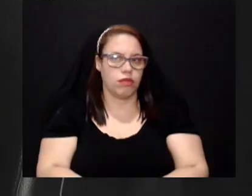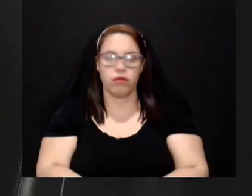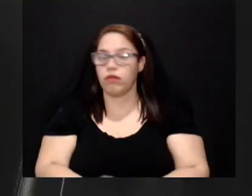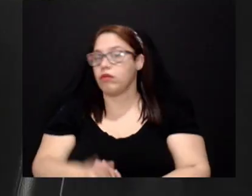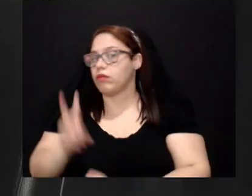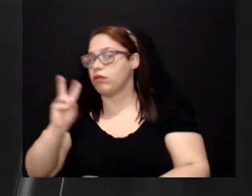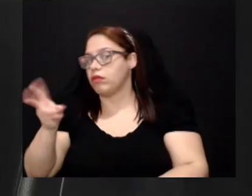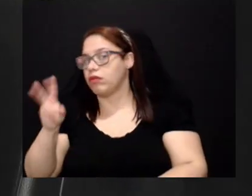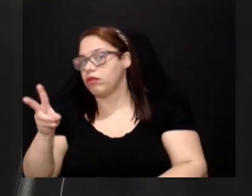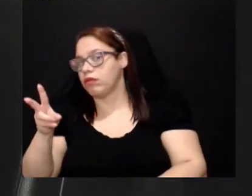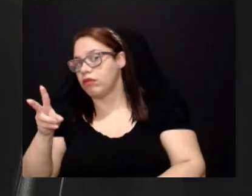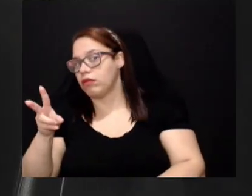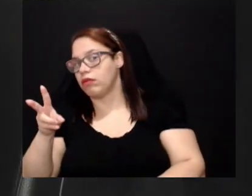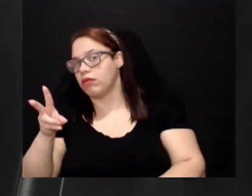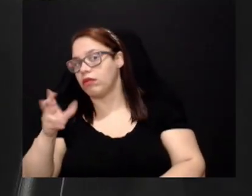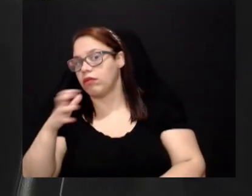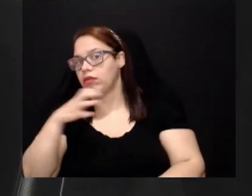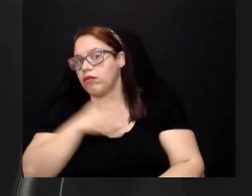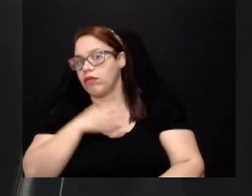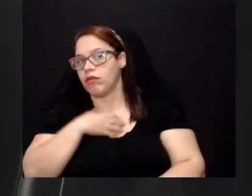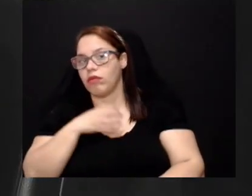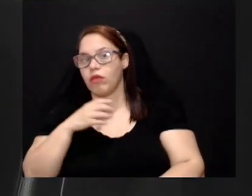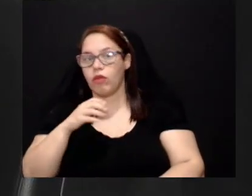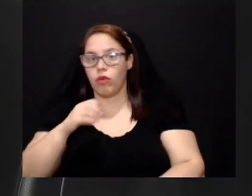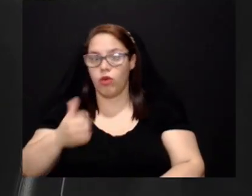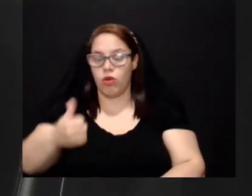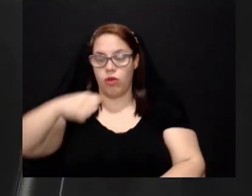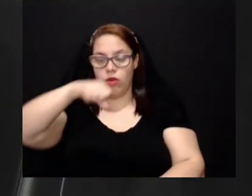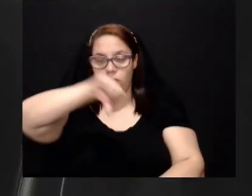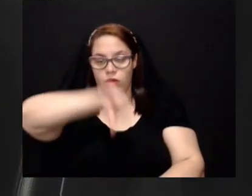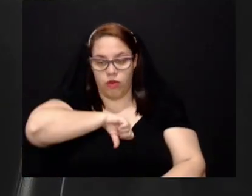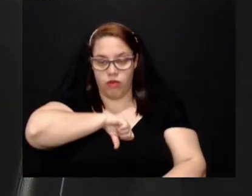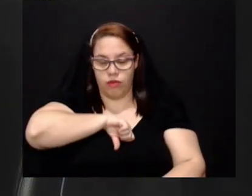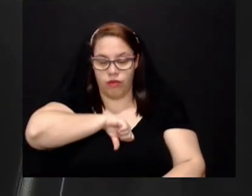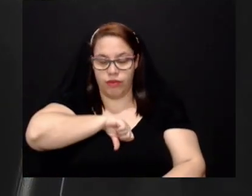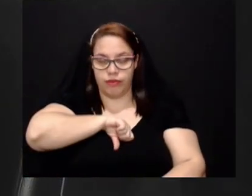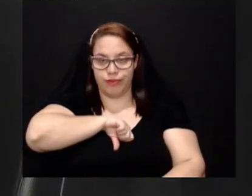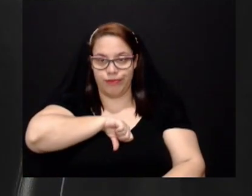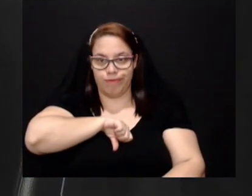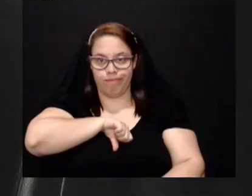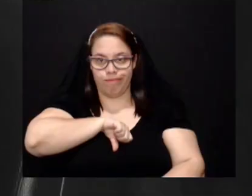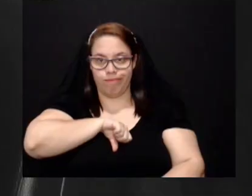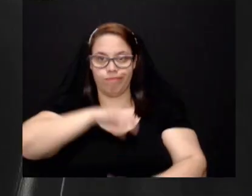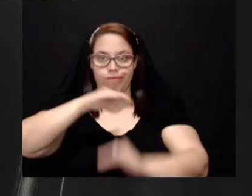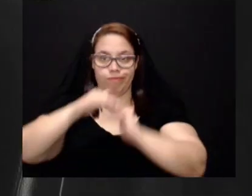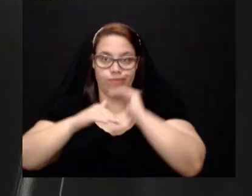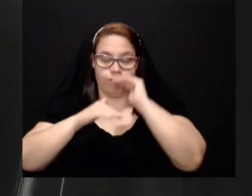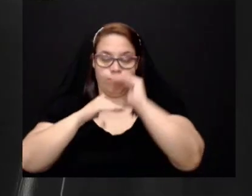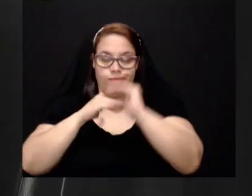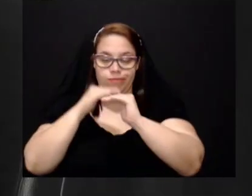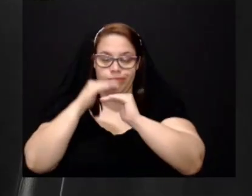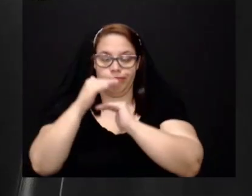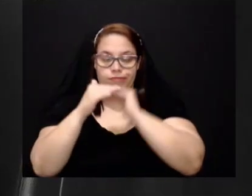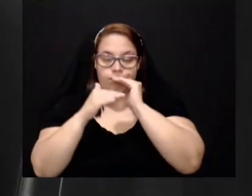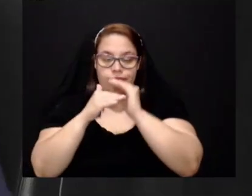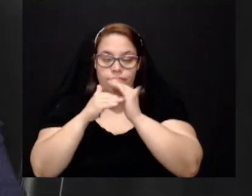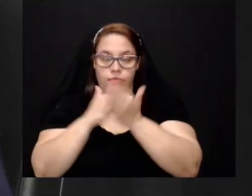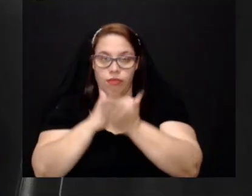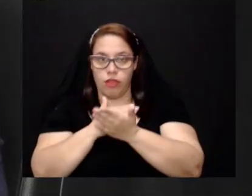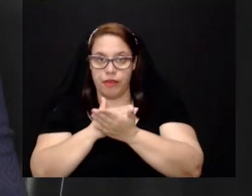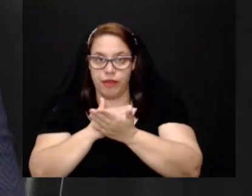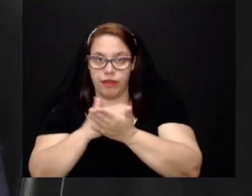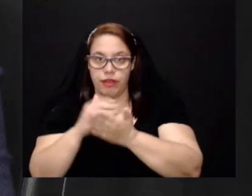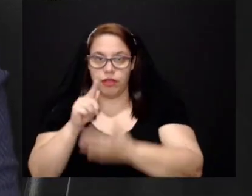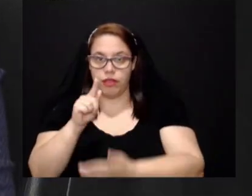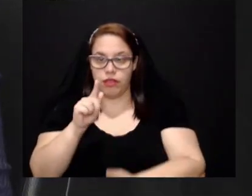com uma autoestima muito baixa. Então, eu fui construindo a minha autoestima, assim. E quando eu entrei em Guaranésia, eu falava que eu